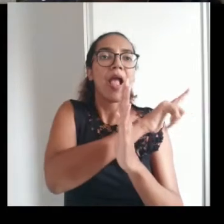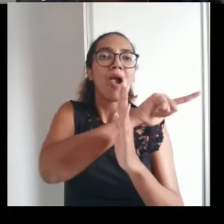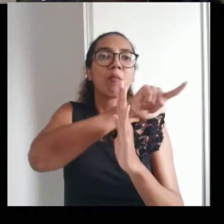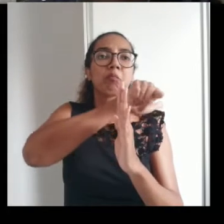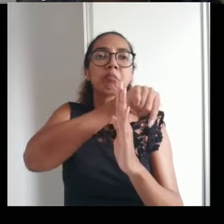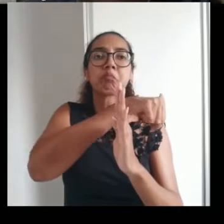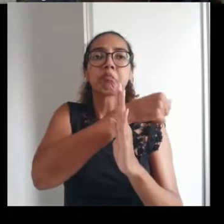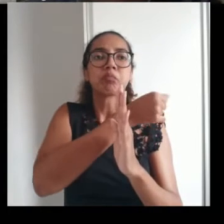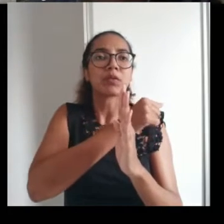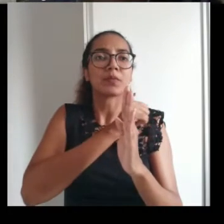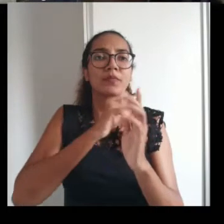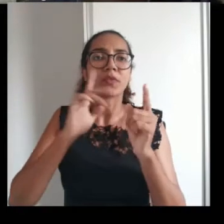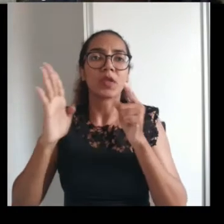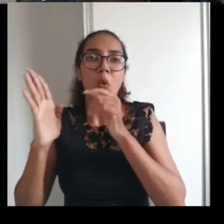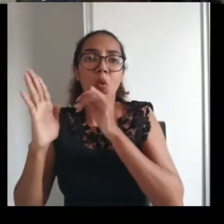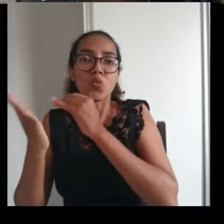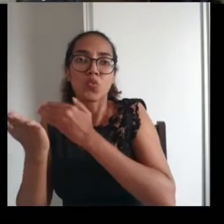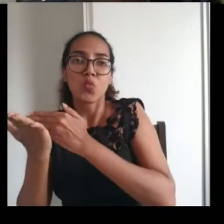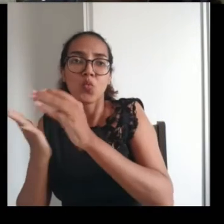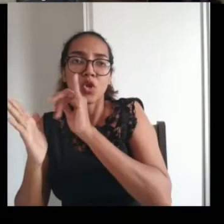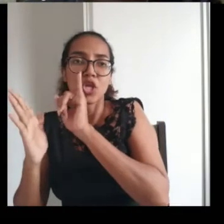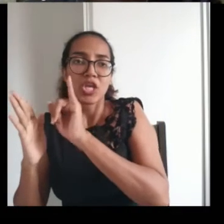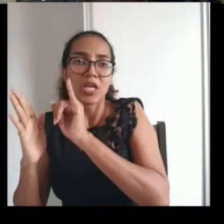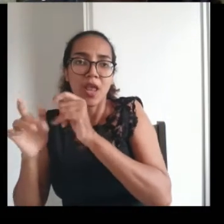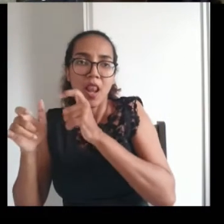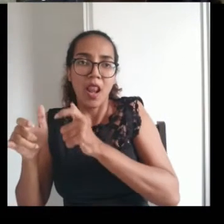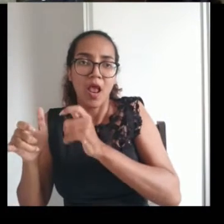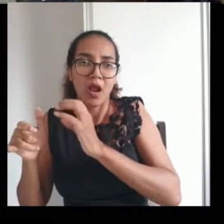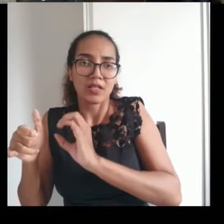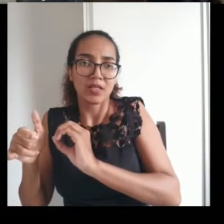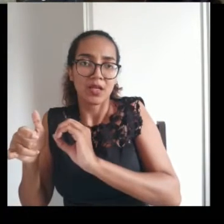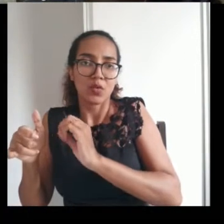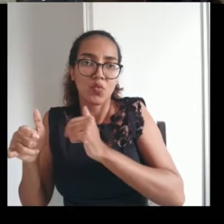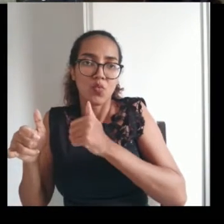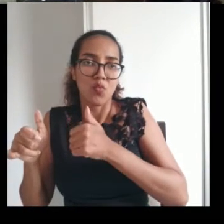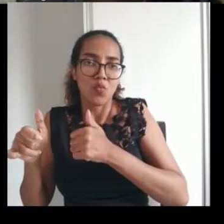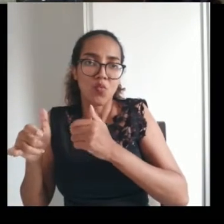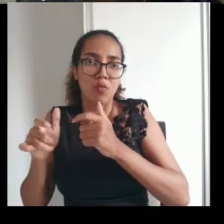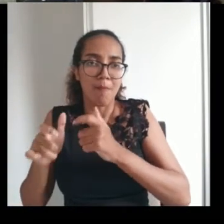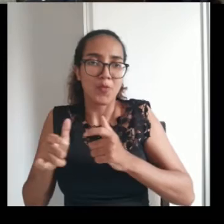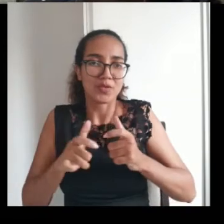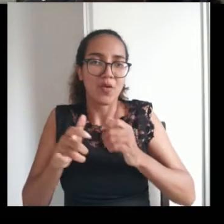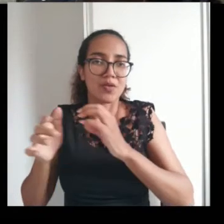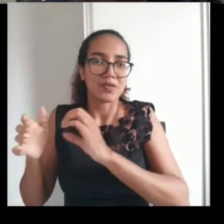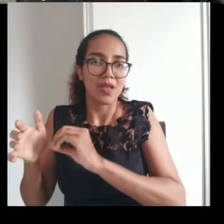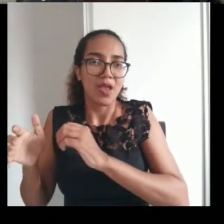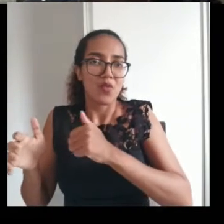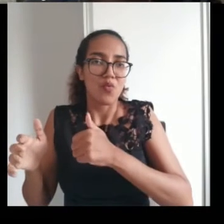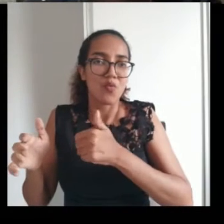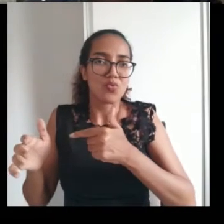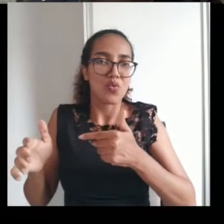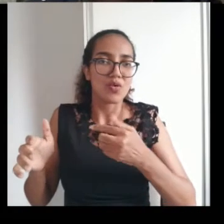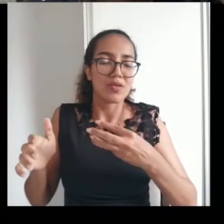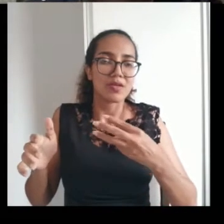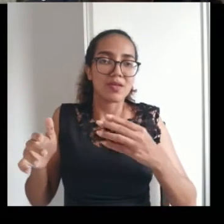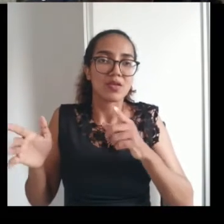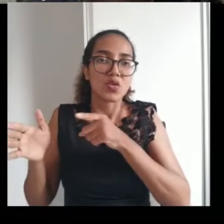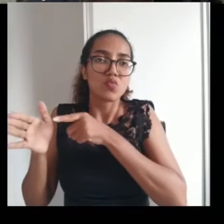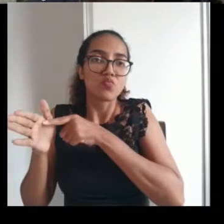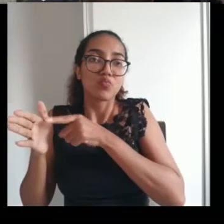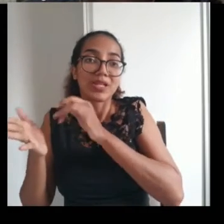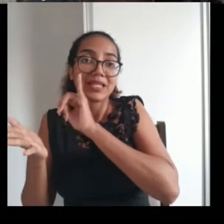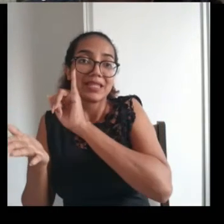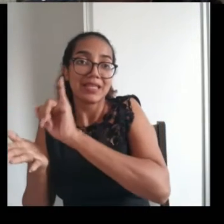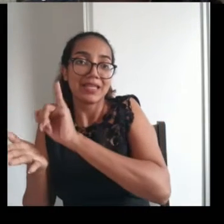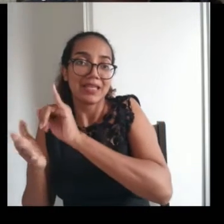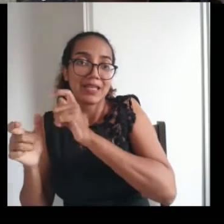a 0, porque aqui é a posição 0, 1, 2, 3 e por aí vai, certo? Eu percorro de I na posição